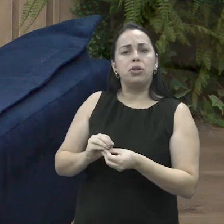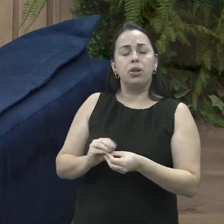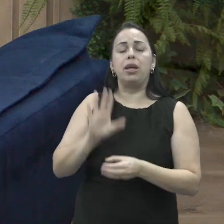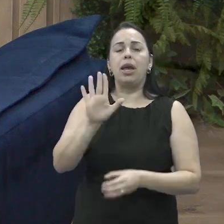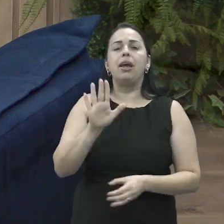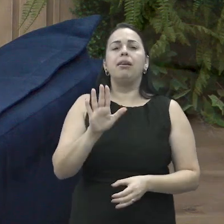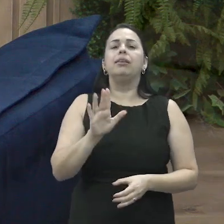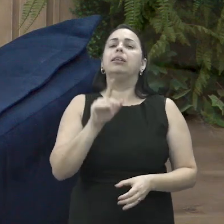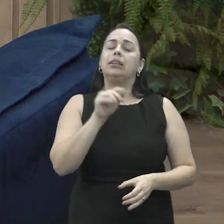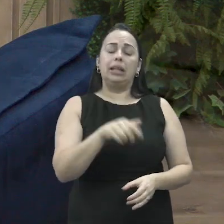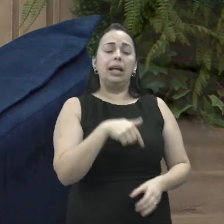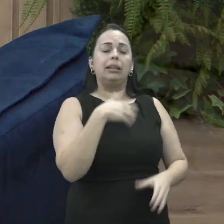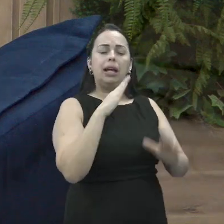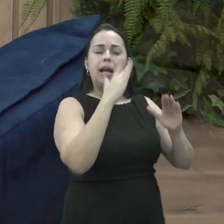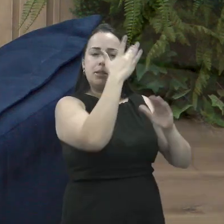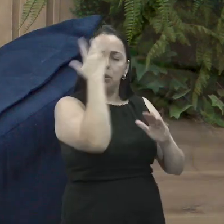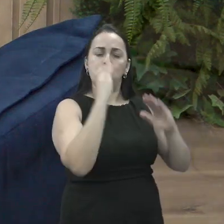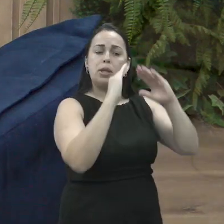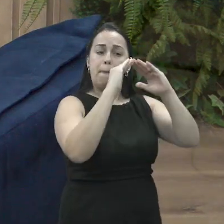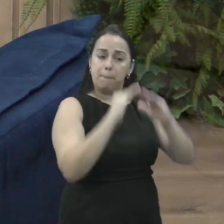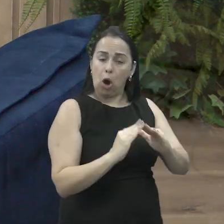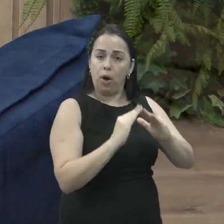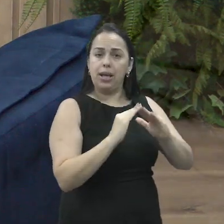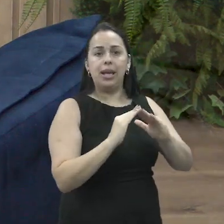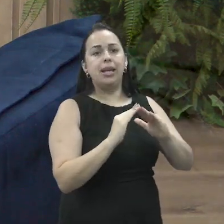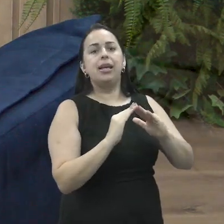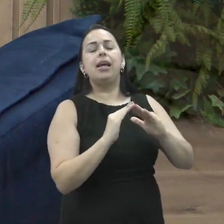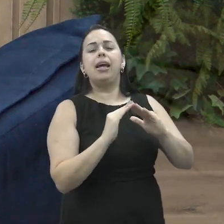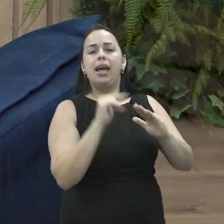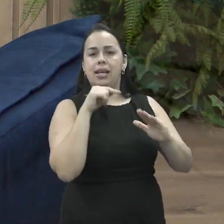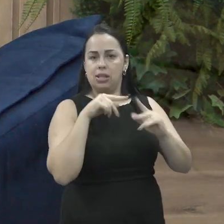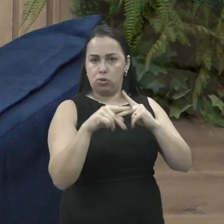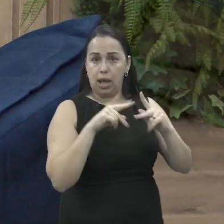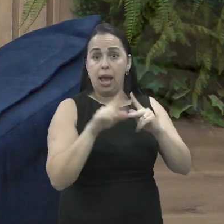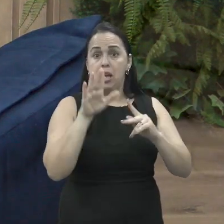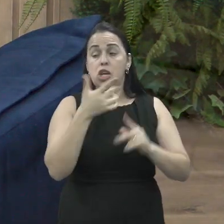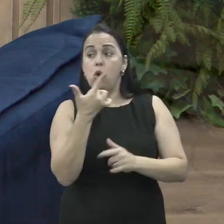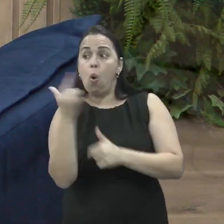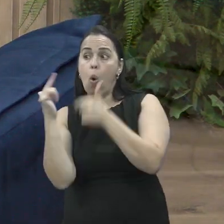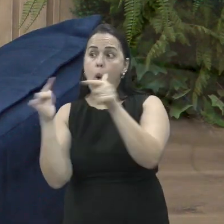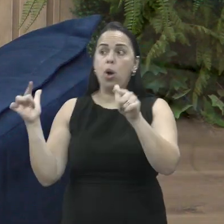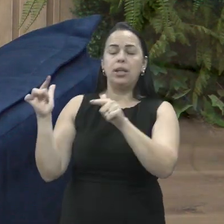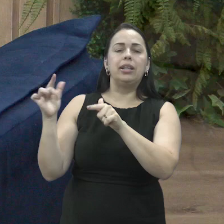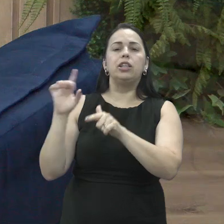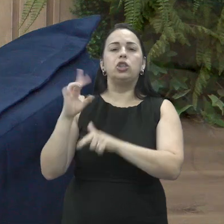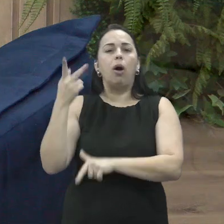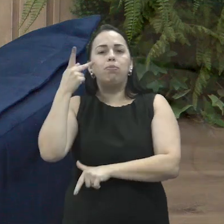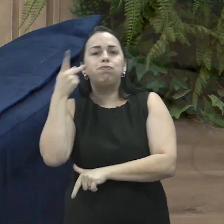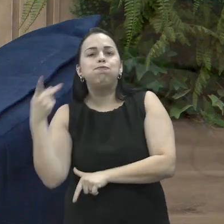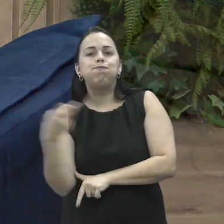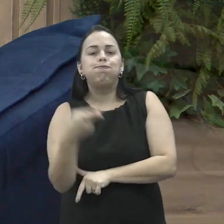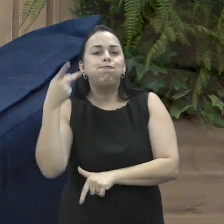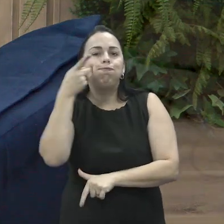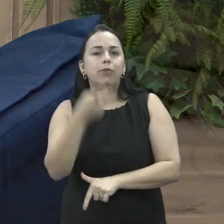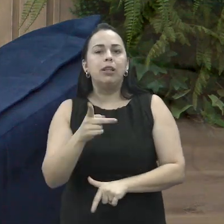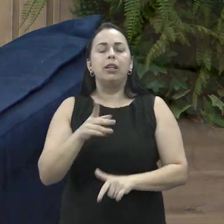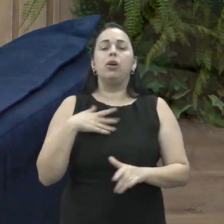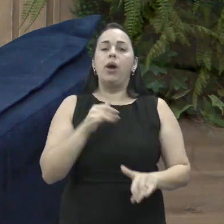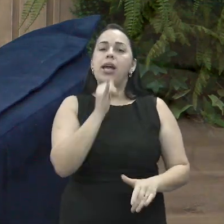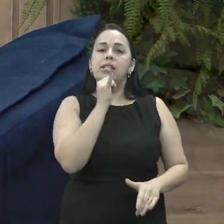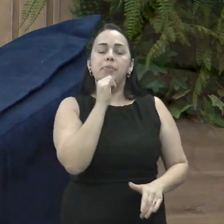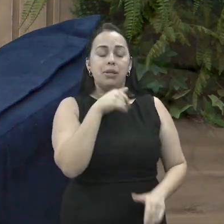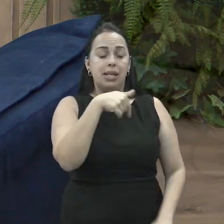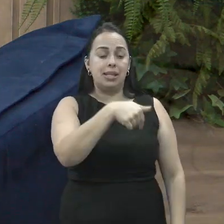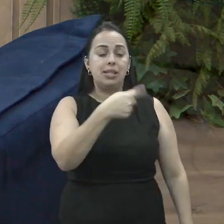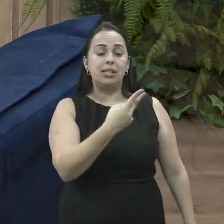entendendo que nós temos uma outra São José dentro de São José, Porque só de número de cartão CRAS, aquele que é o nosso RG da saúde,